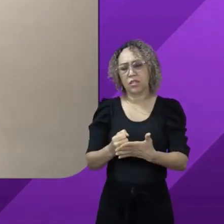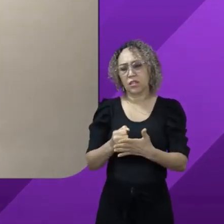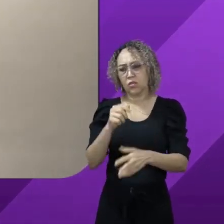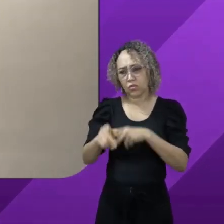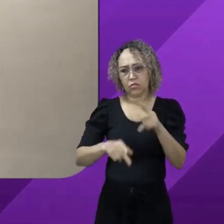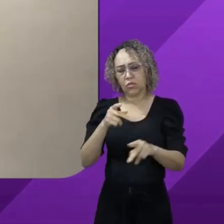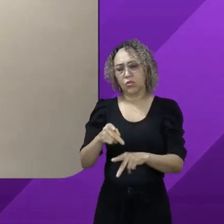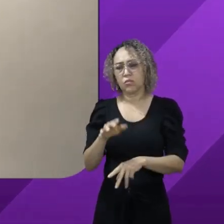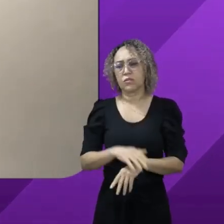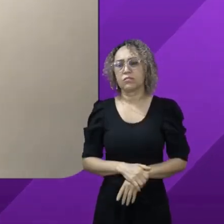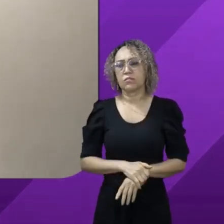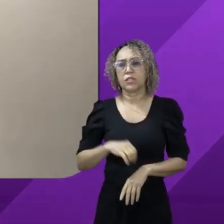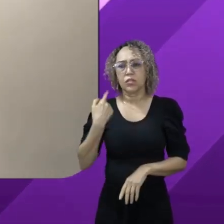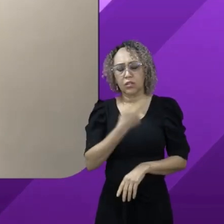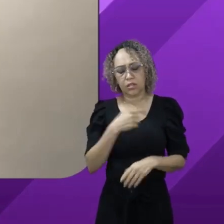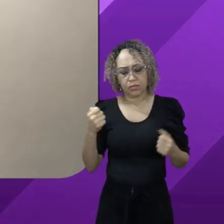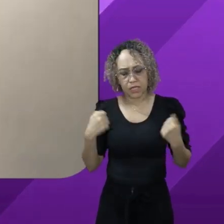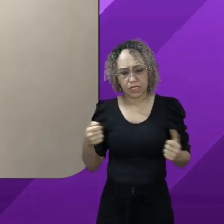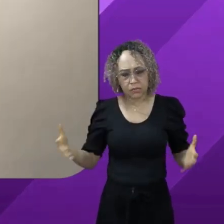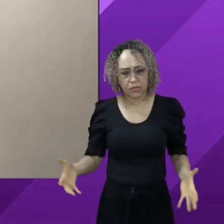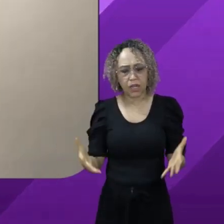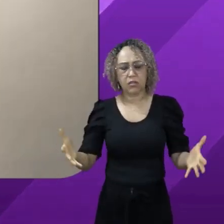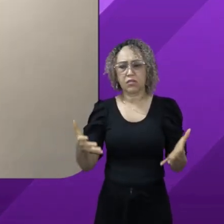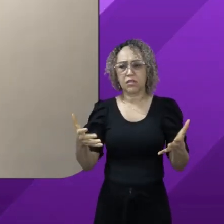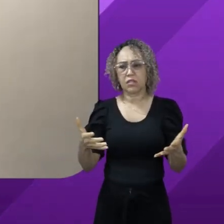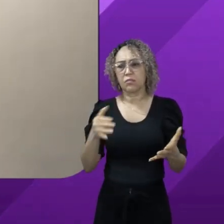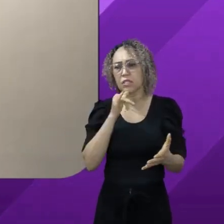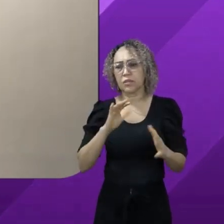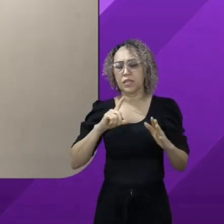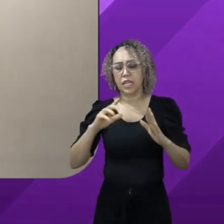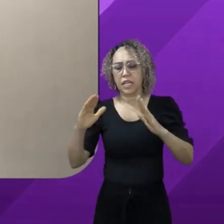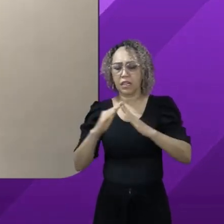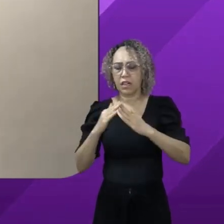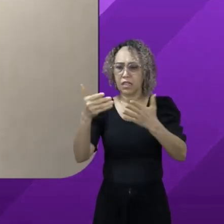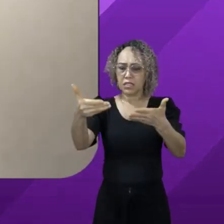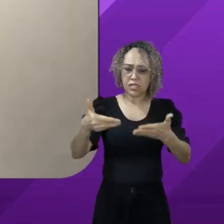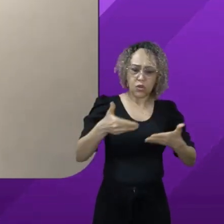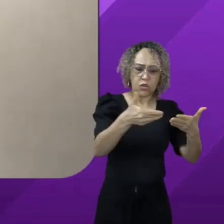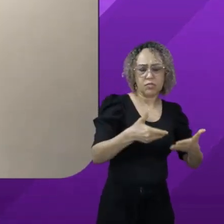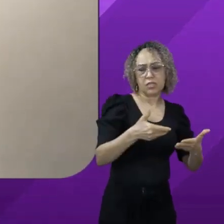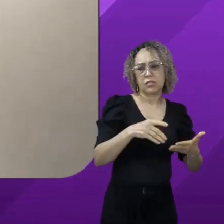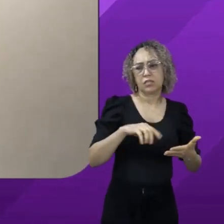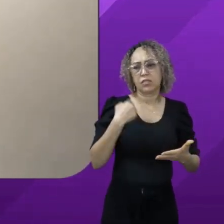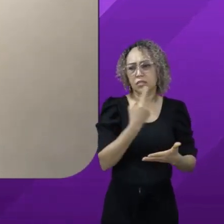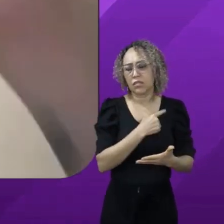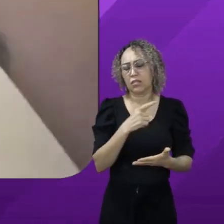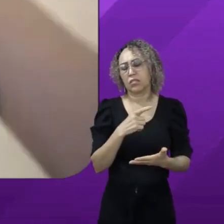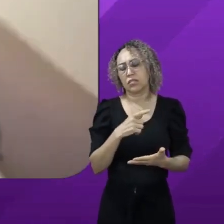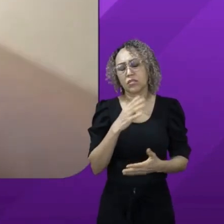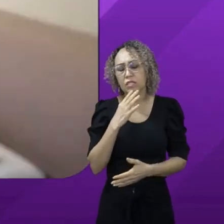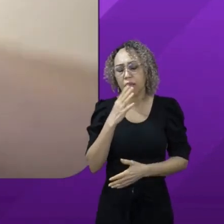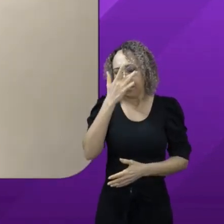precisamos estimular casas de acolhimento, porque nós temos um drama, que são pessoas trans que saem de casa muito cedo, quando começa a sua transição, ou